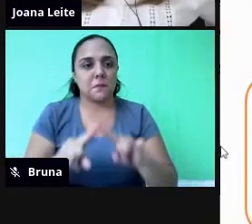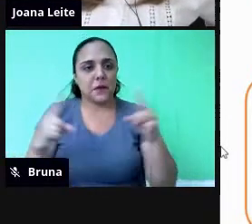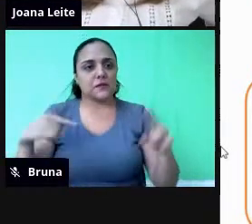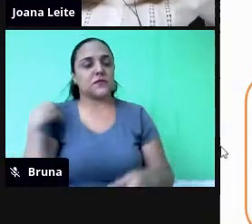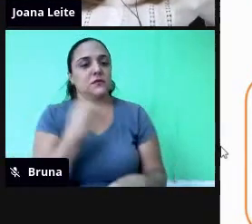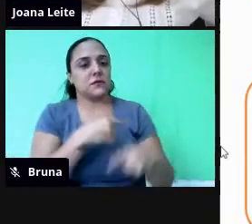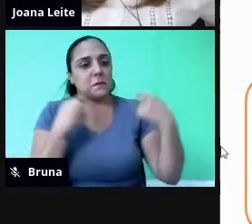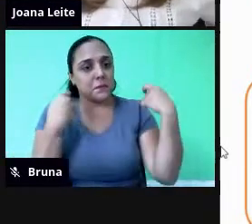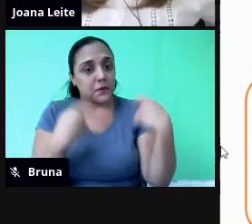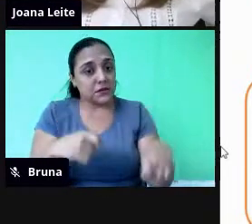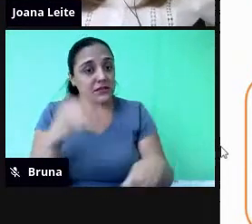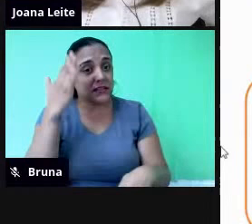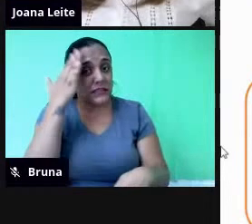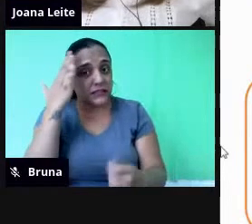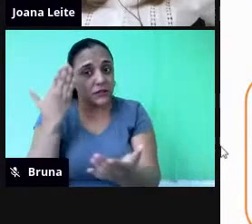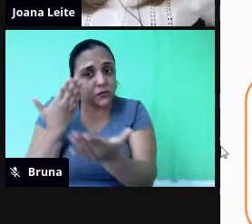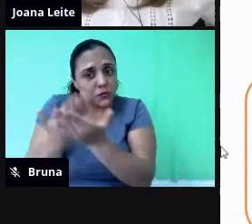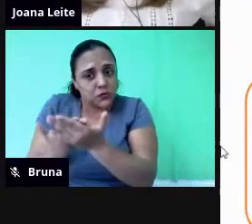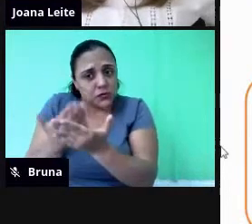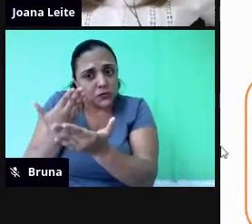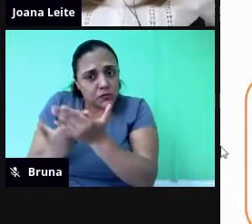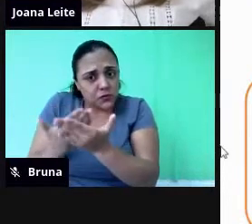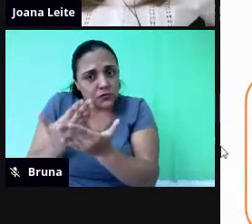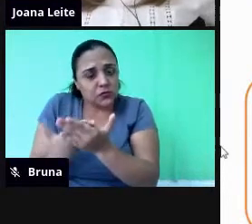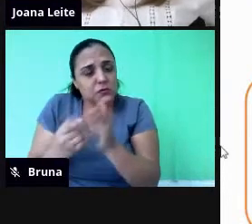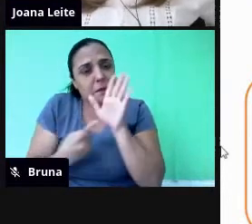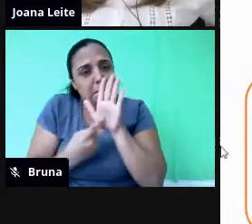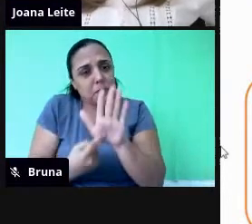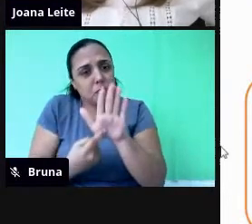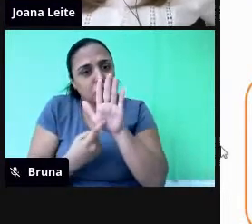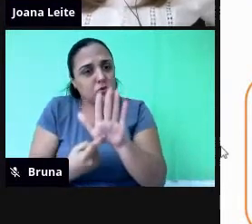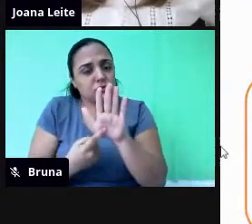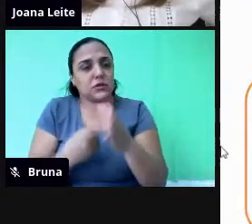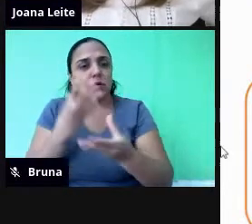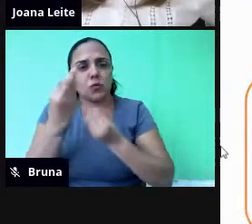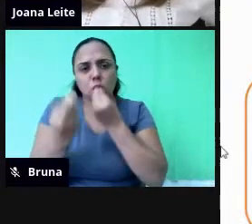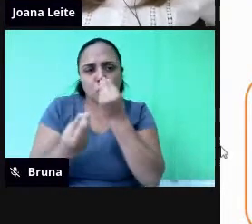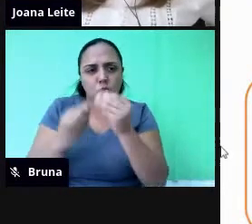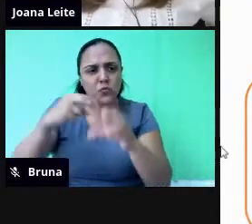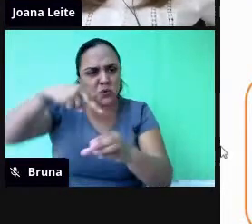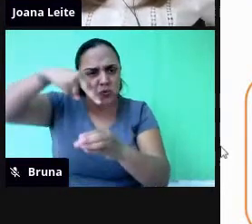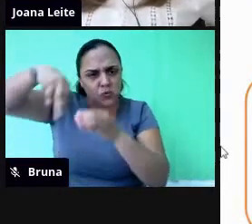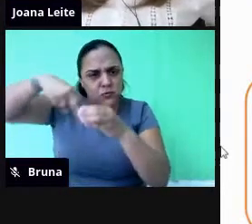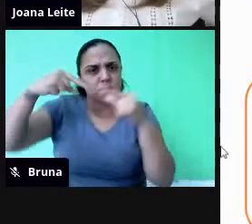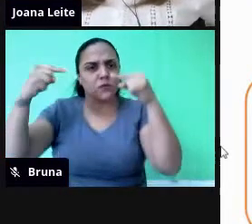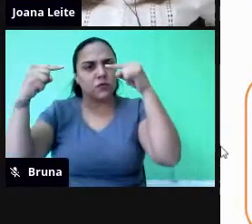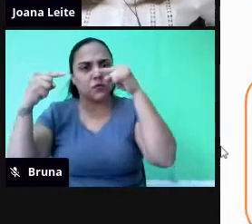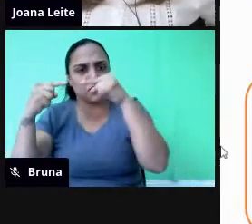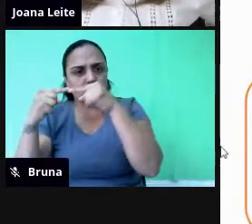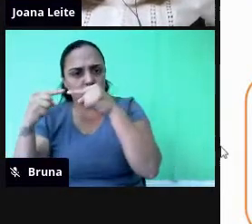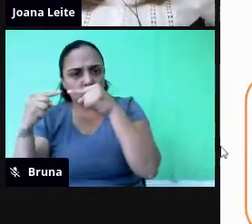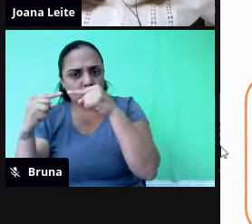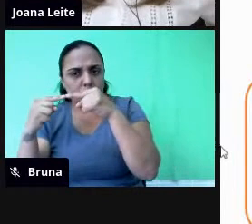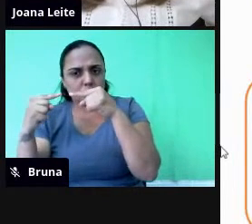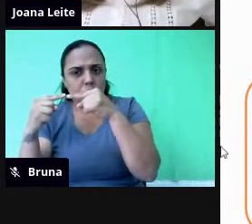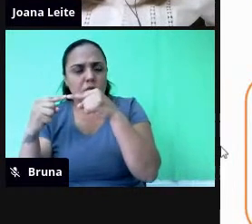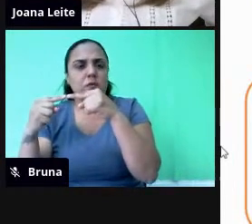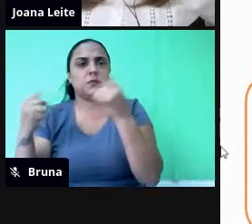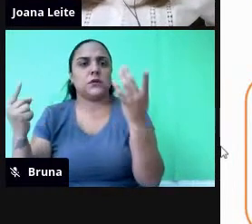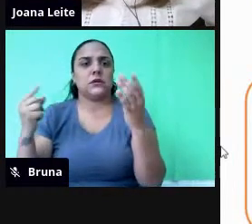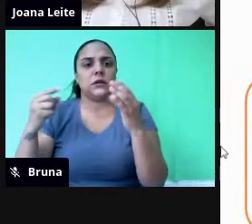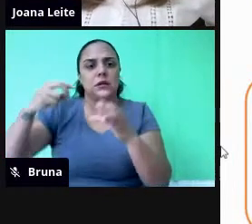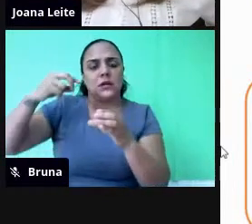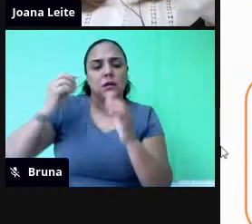né, e os estudos estão mostrando cada vez mais como que a nutrição, ela está fazendo parte, ela está envolvida